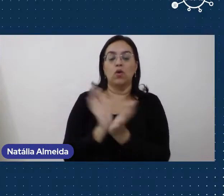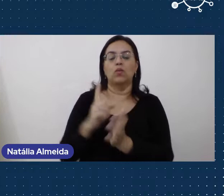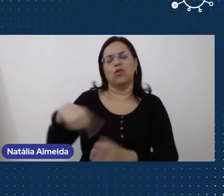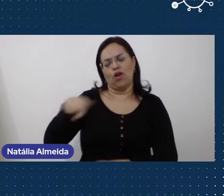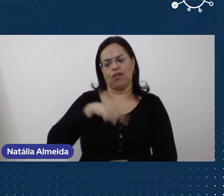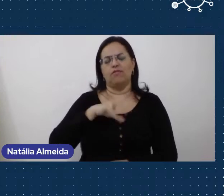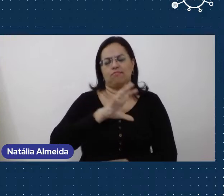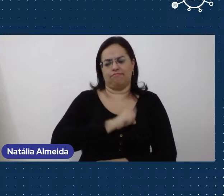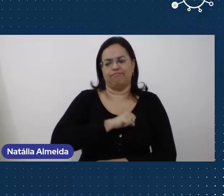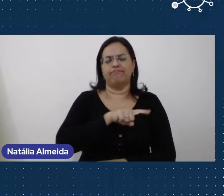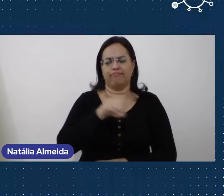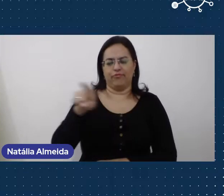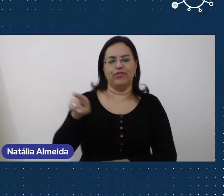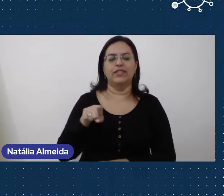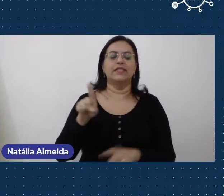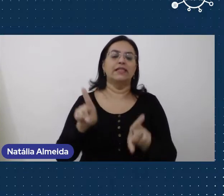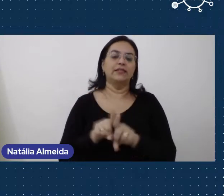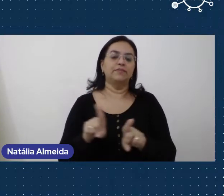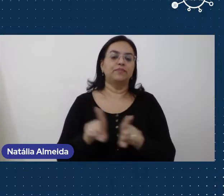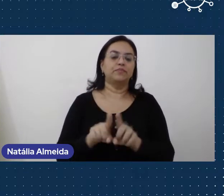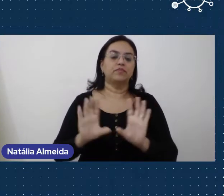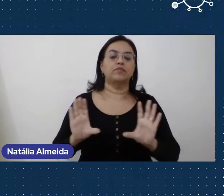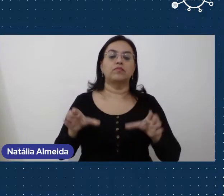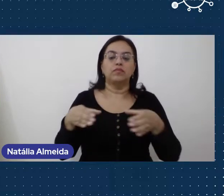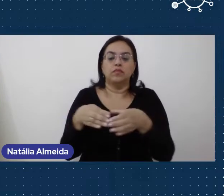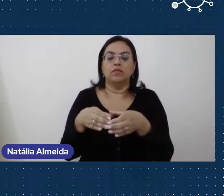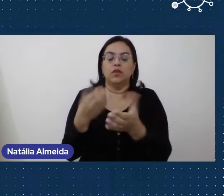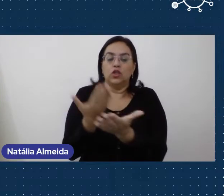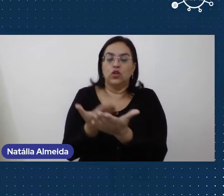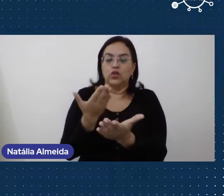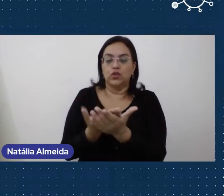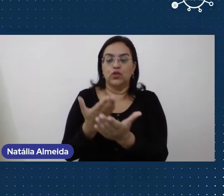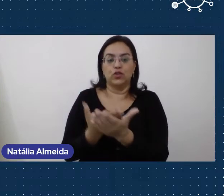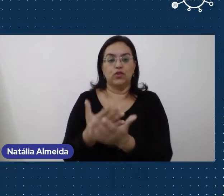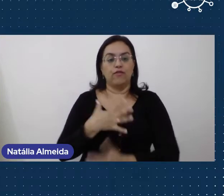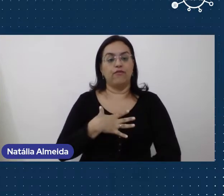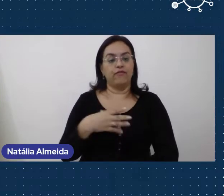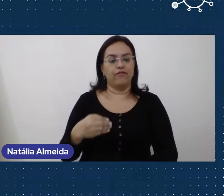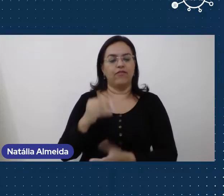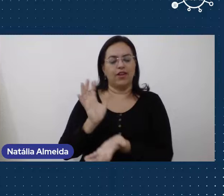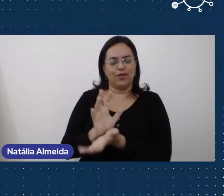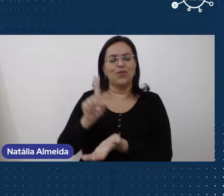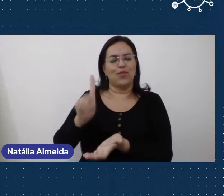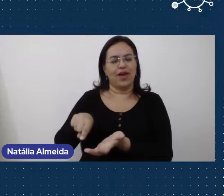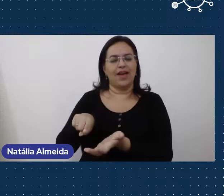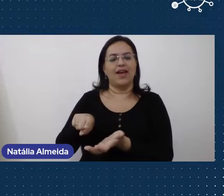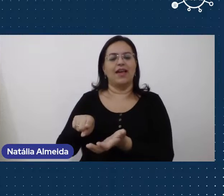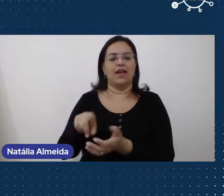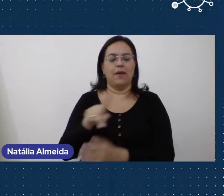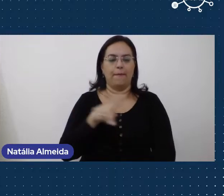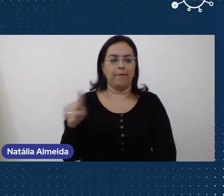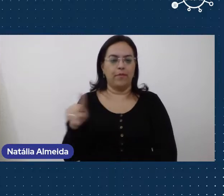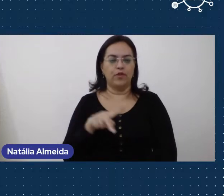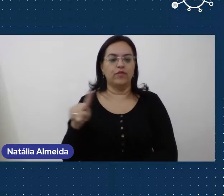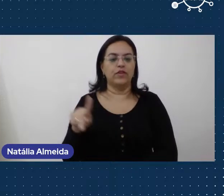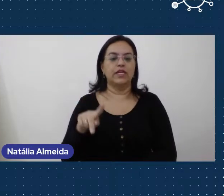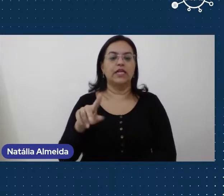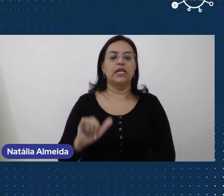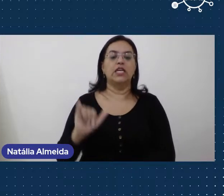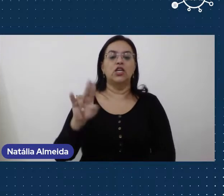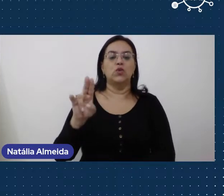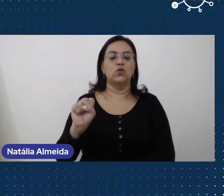vocês. Grupo de estudo Filhas de Ávamo, também outra super parceira, professora Ius